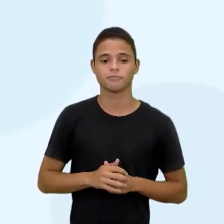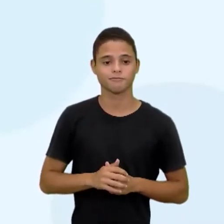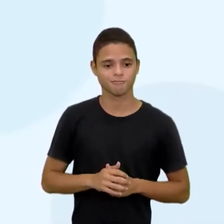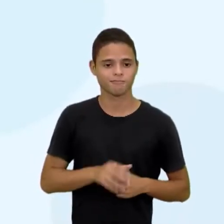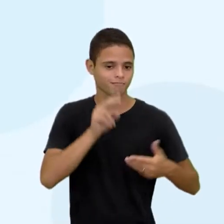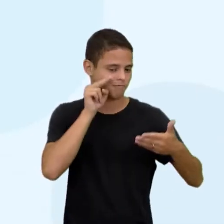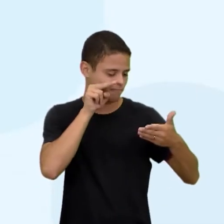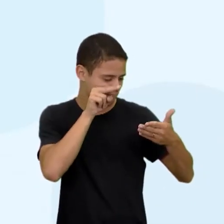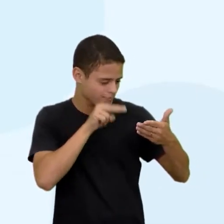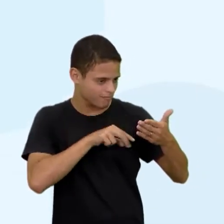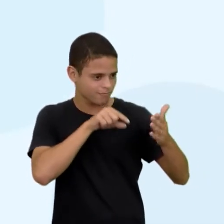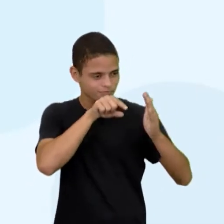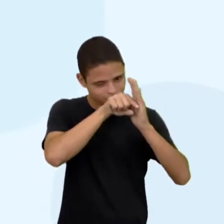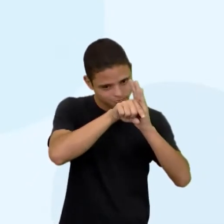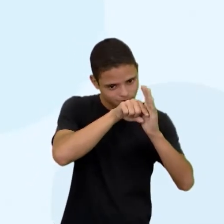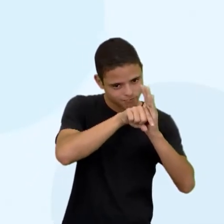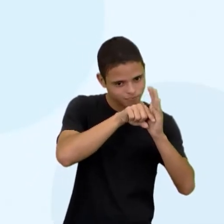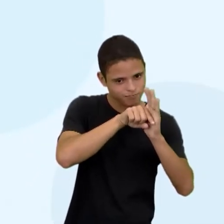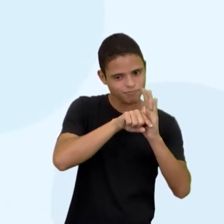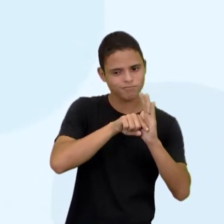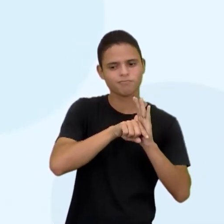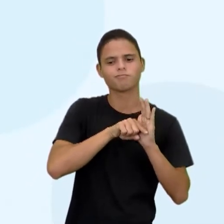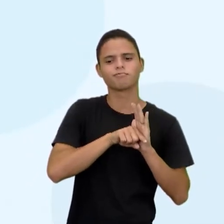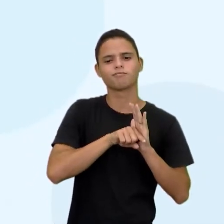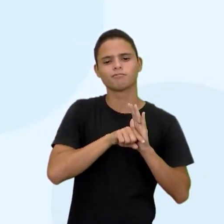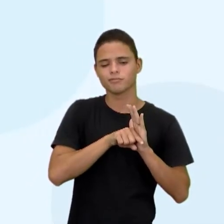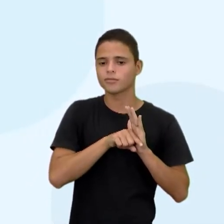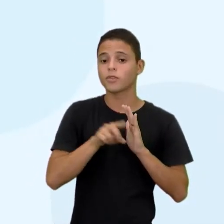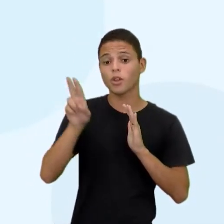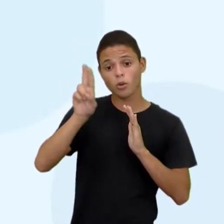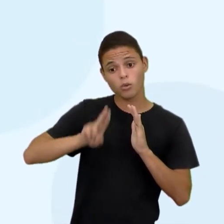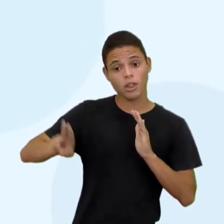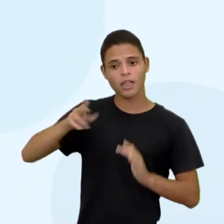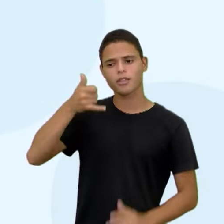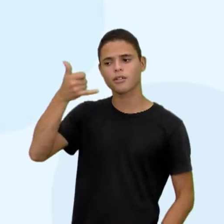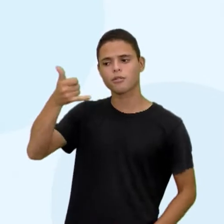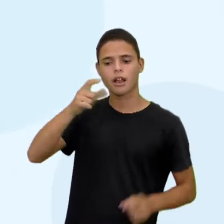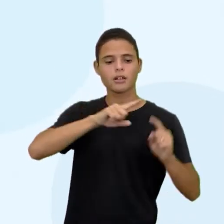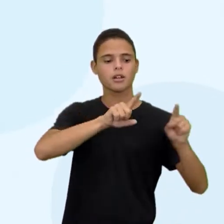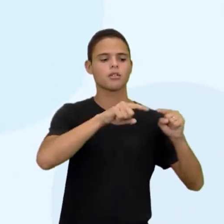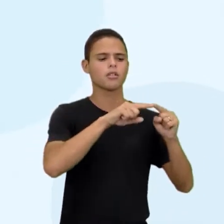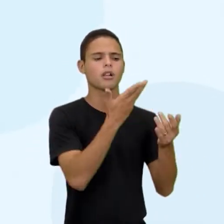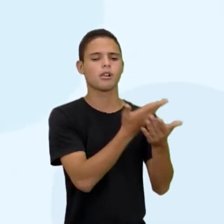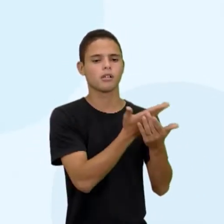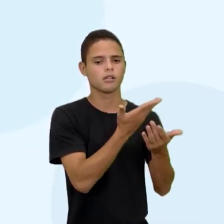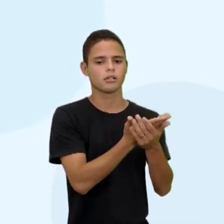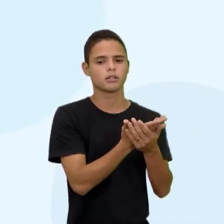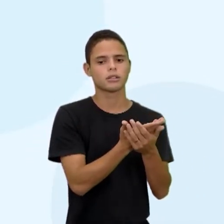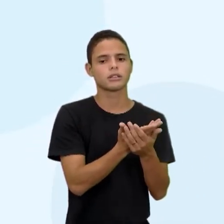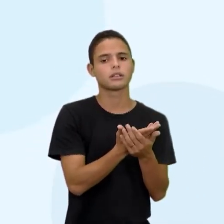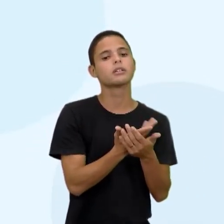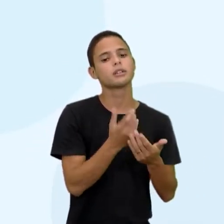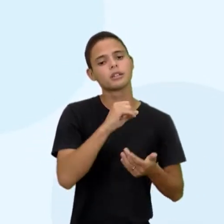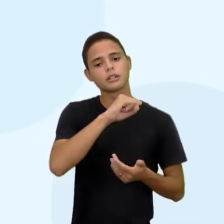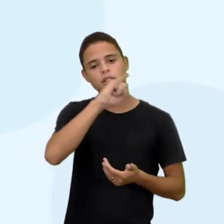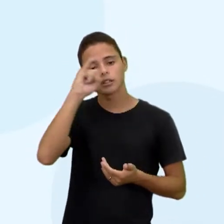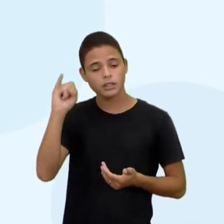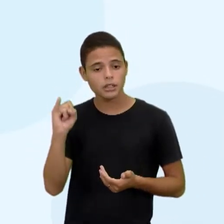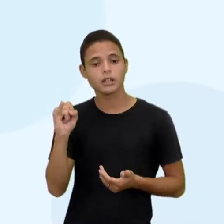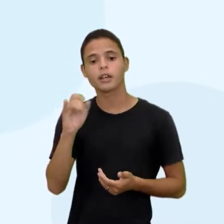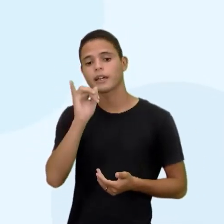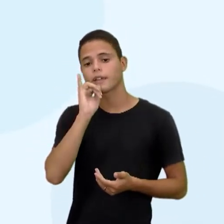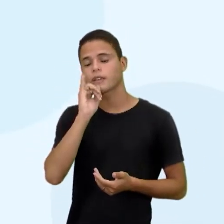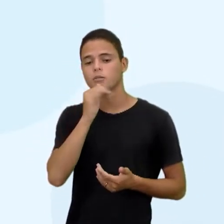e análise do texto, o uso de smartphones em sala de aula. Em um caso de estudantes do ensino médio em